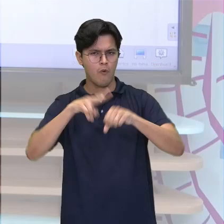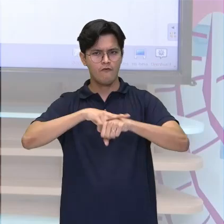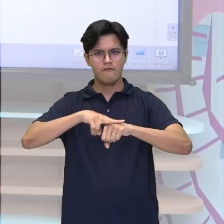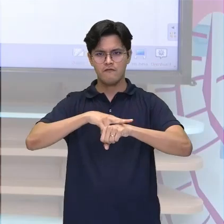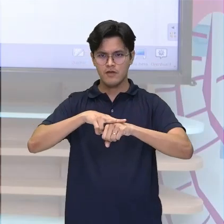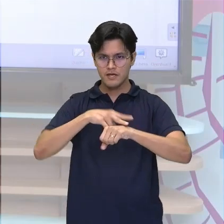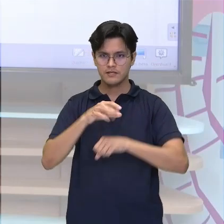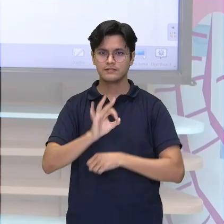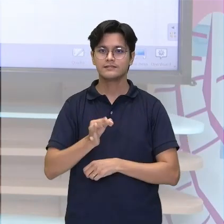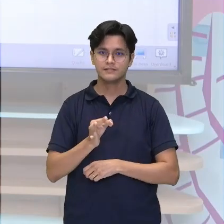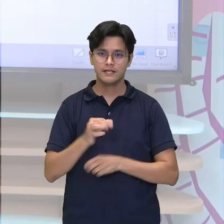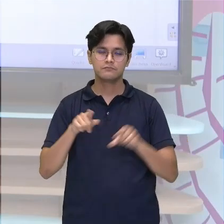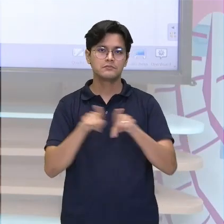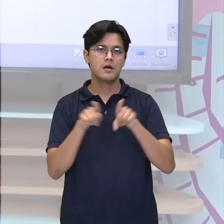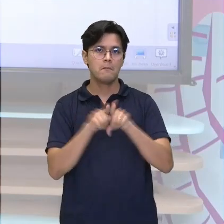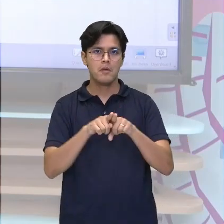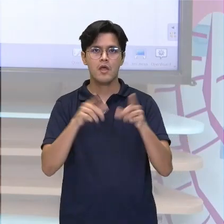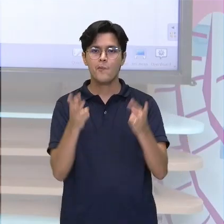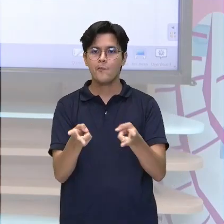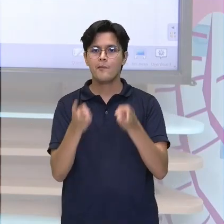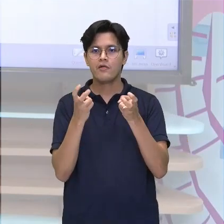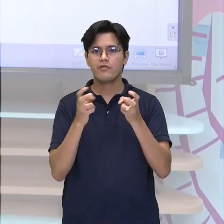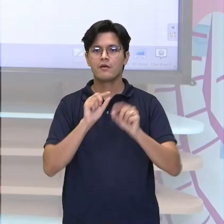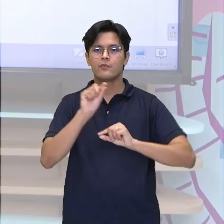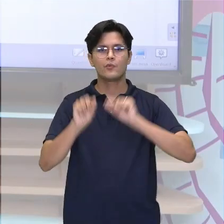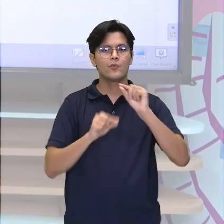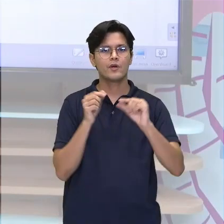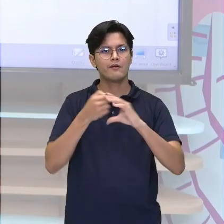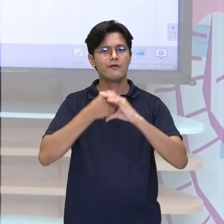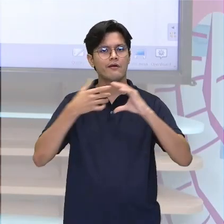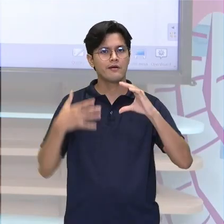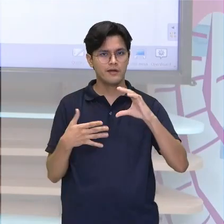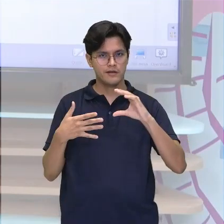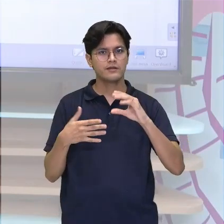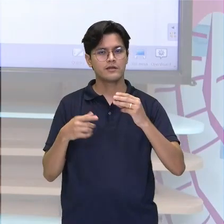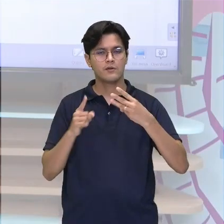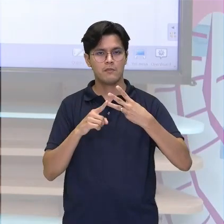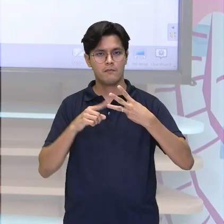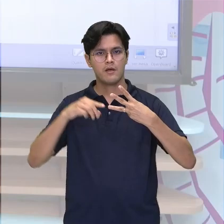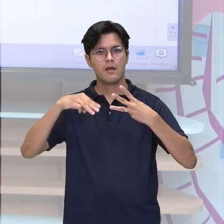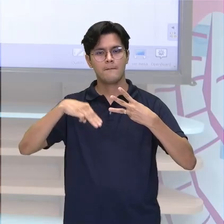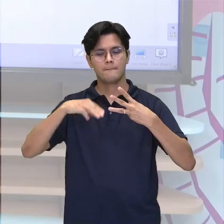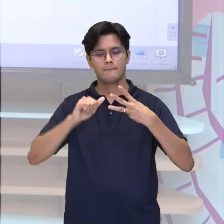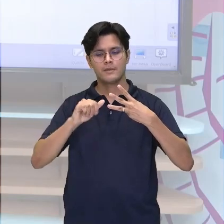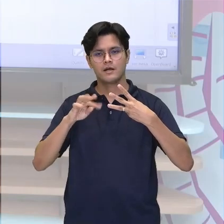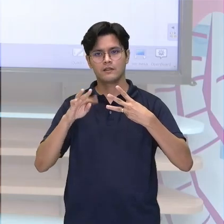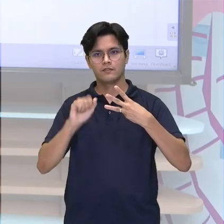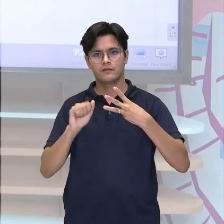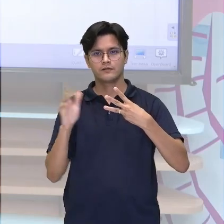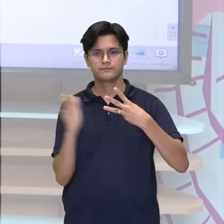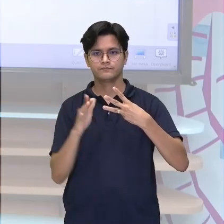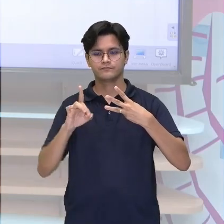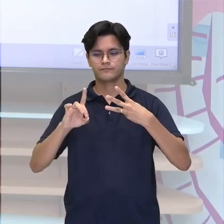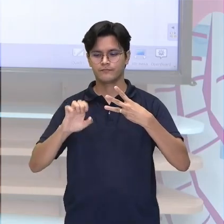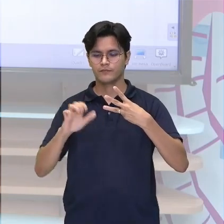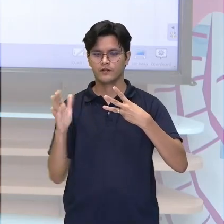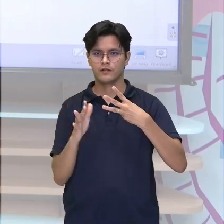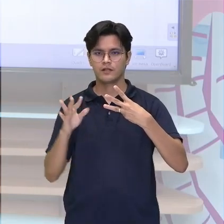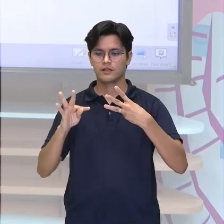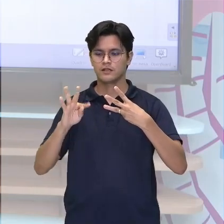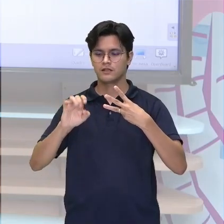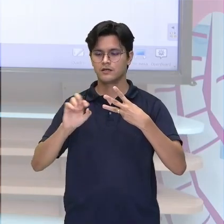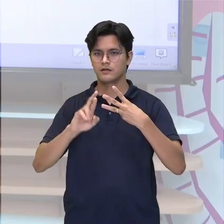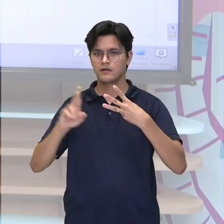as características nesse nível da floresta amazônica, tá bom? Então, nós temos aí a mata, que chamamos de mata de terra